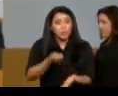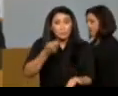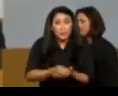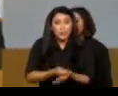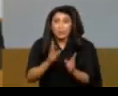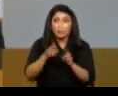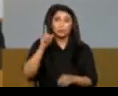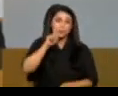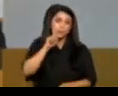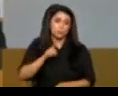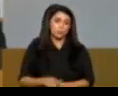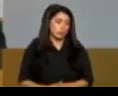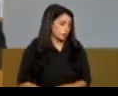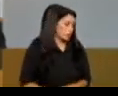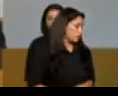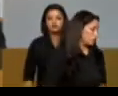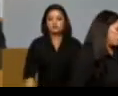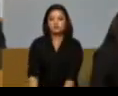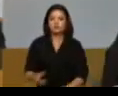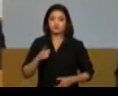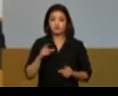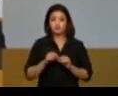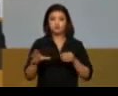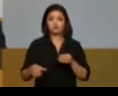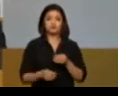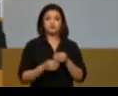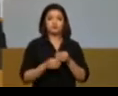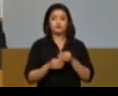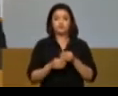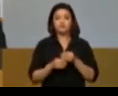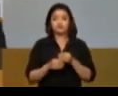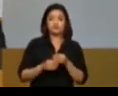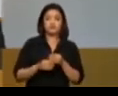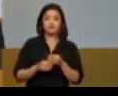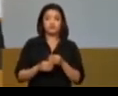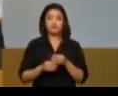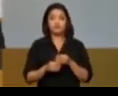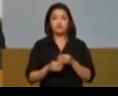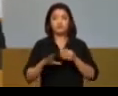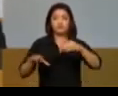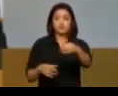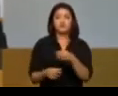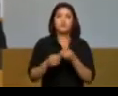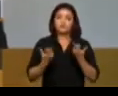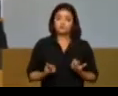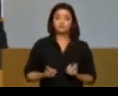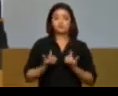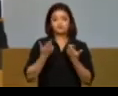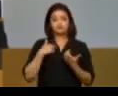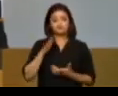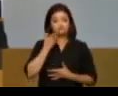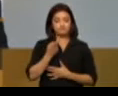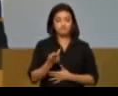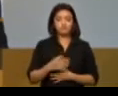mercado americano, acrescido desses valores aos que acabei de citar, diz o